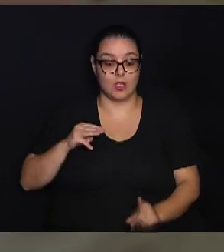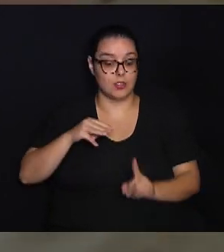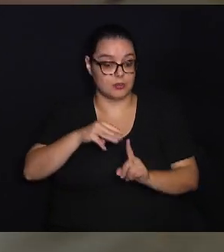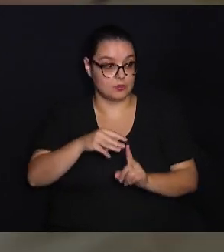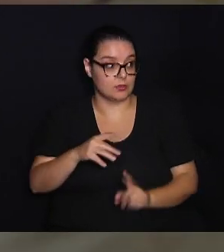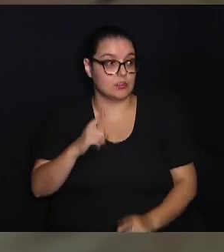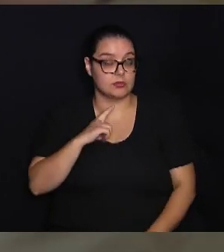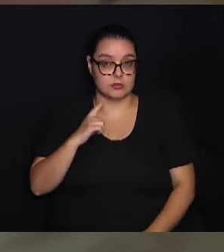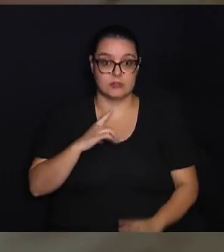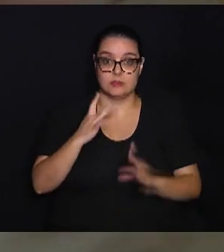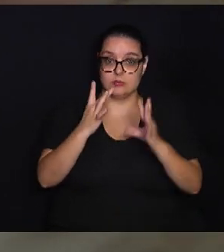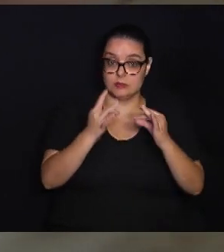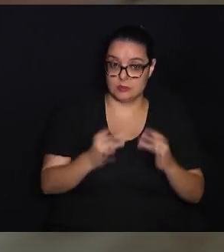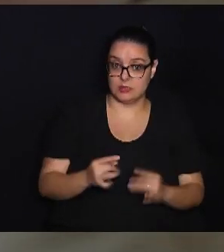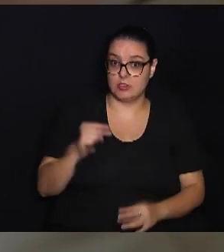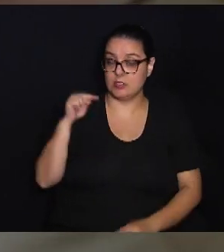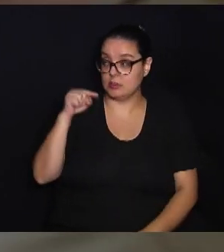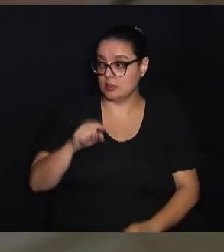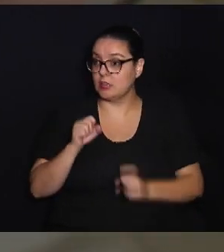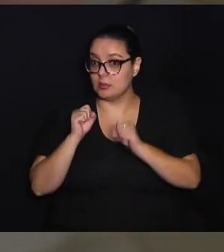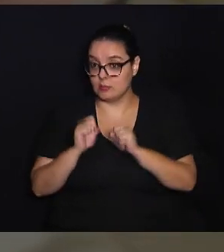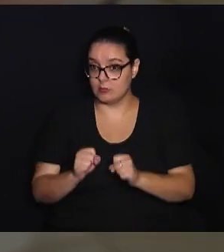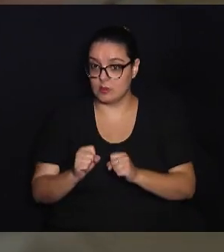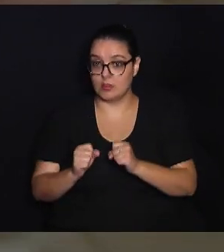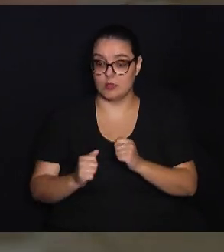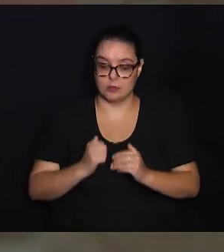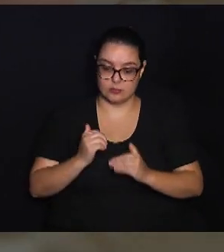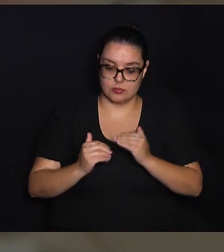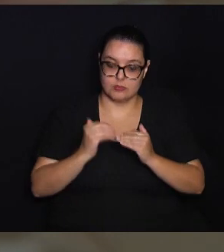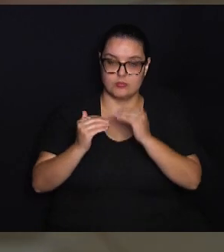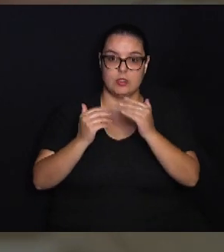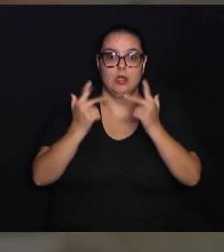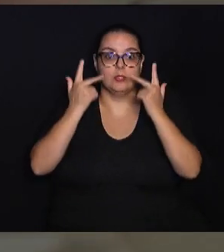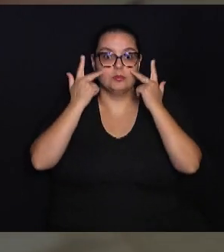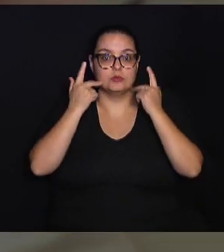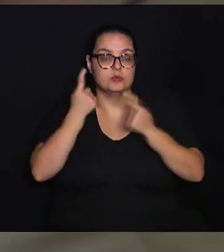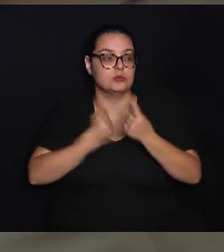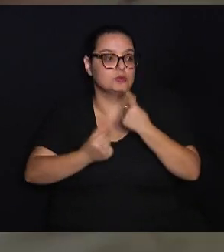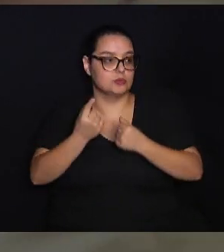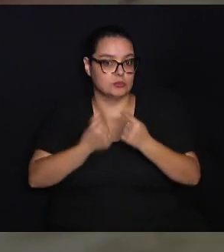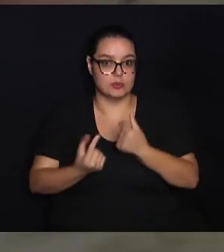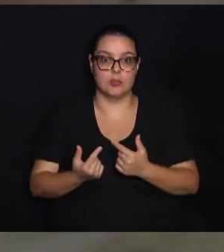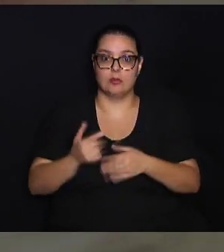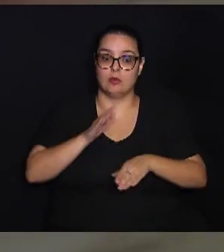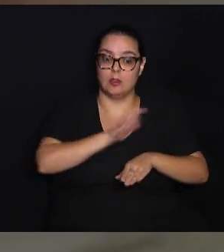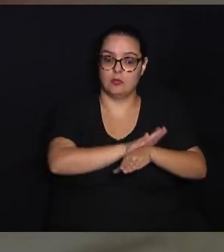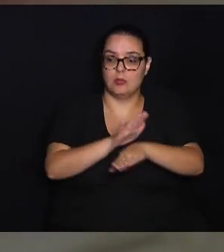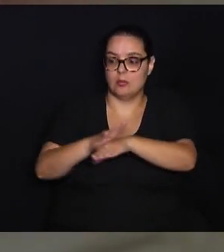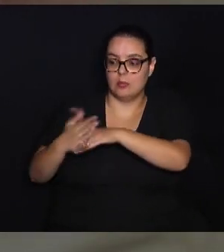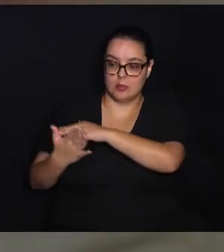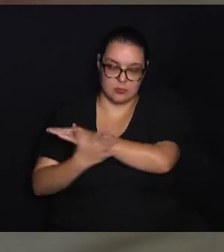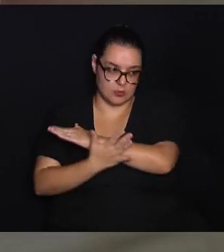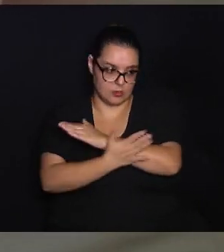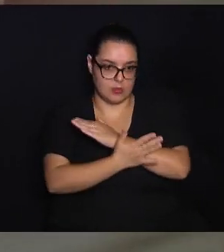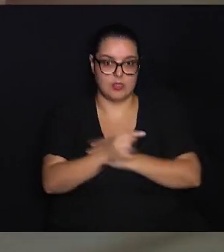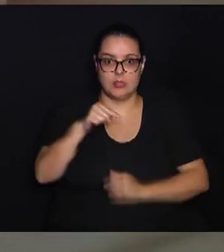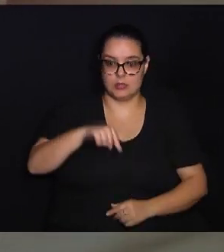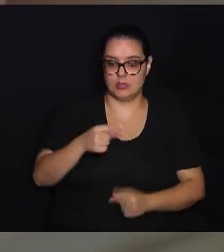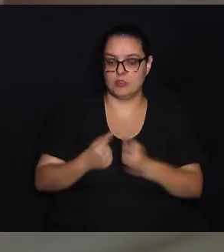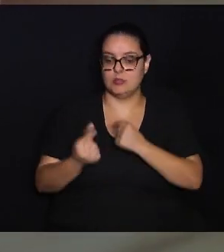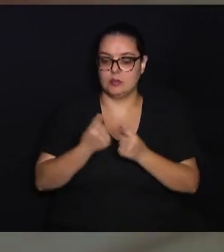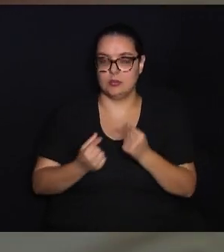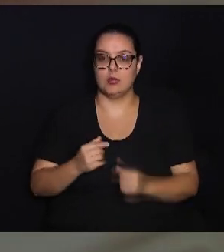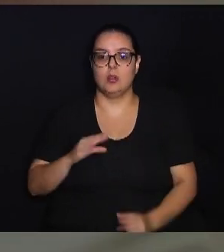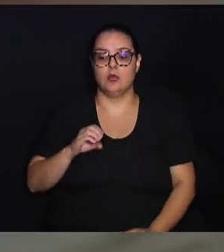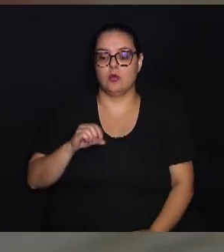as metas que vão ser estabelecidas e ali possam construir naturalmente um orçamento colaborativo. E esse